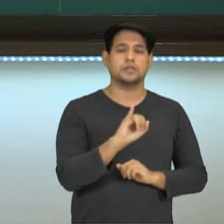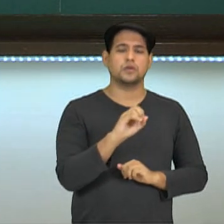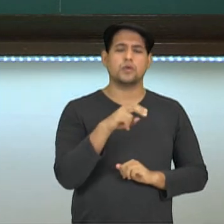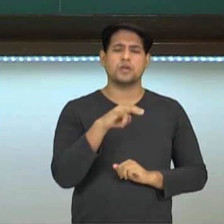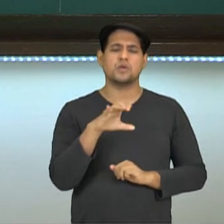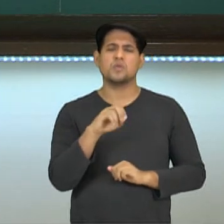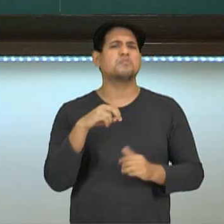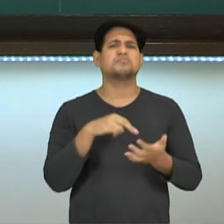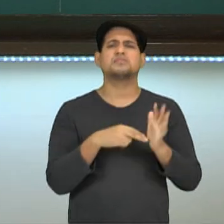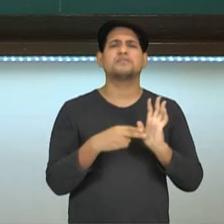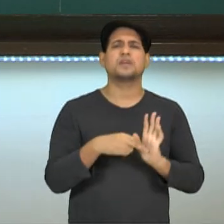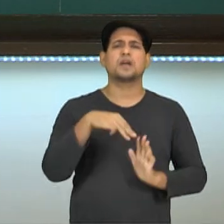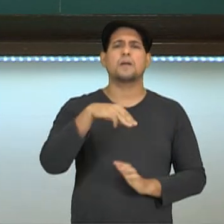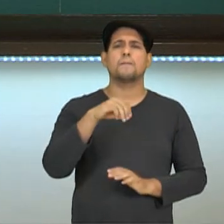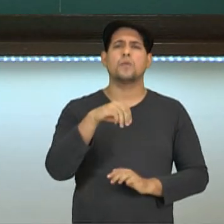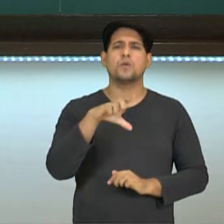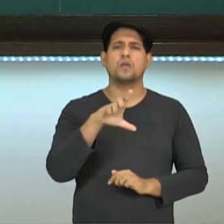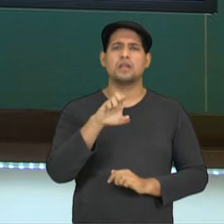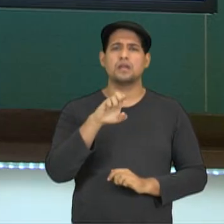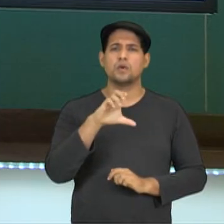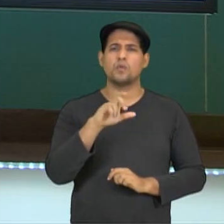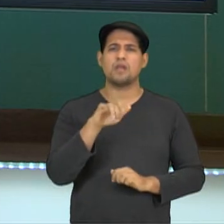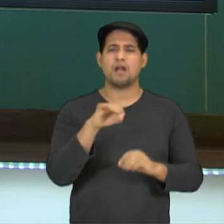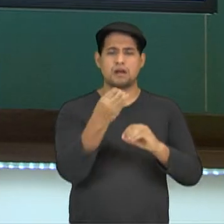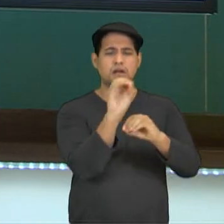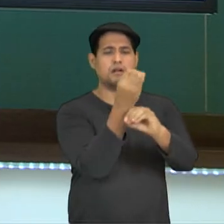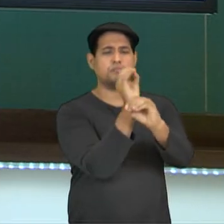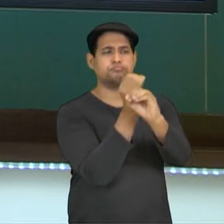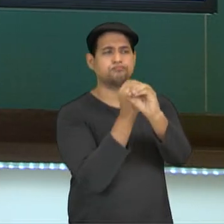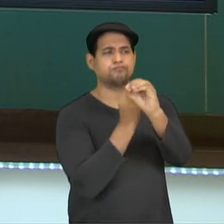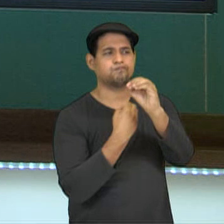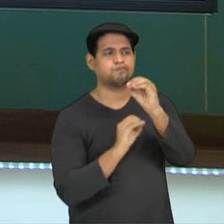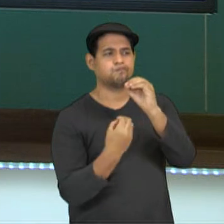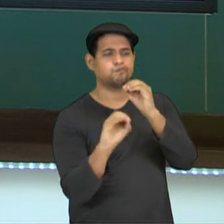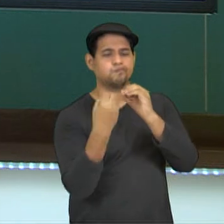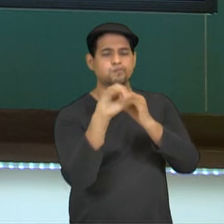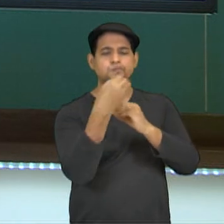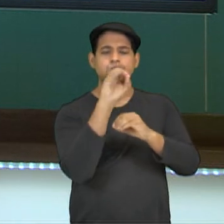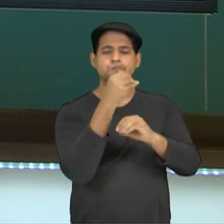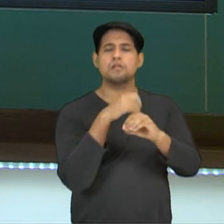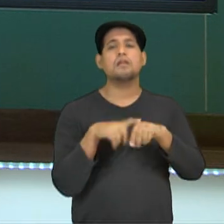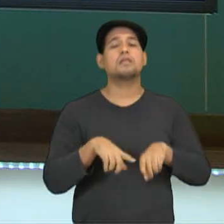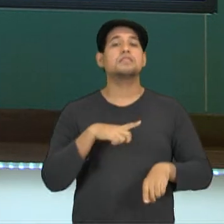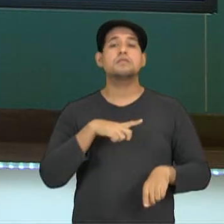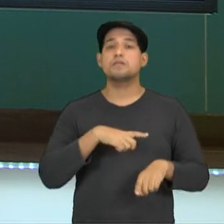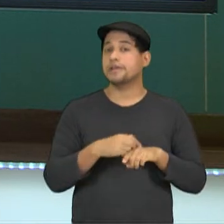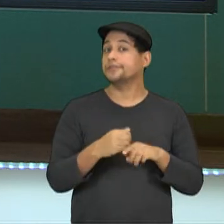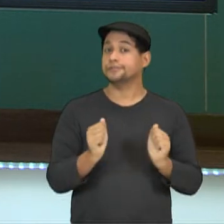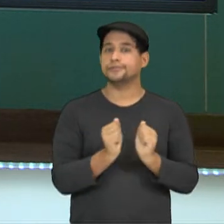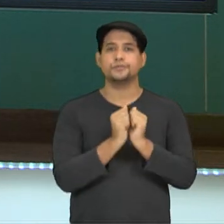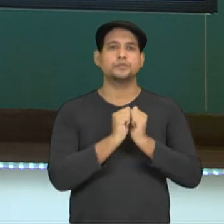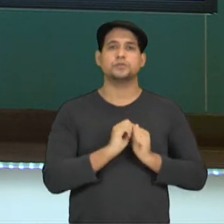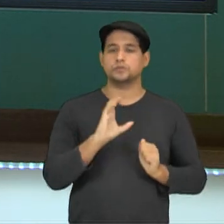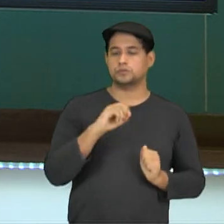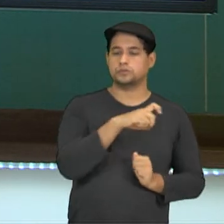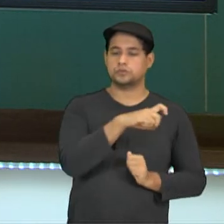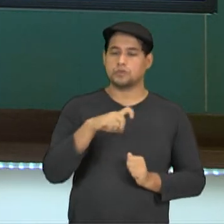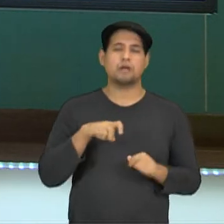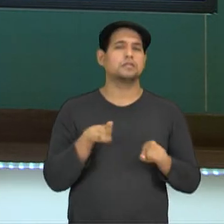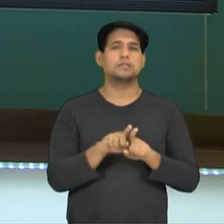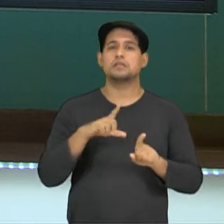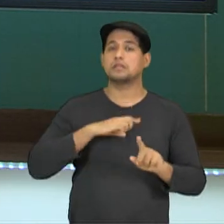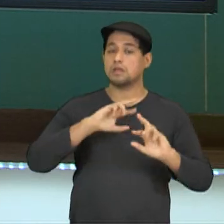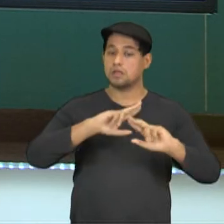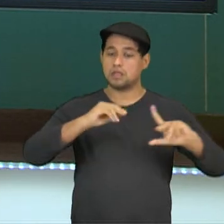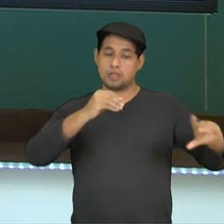que é um óxido molecular? Um óxido molecular é aquele que, associado ao oxigênio, contém